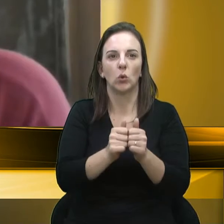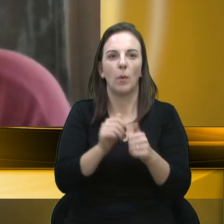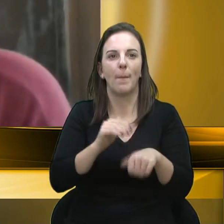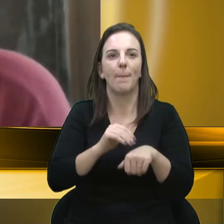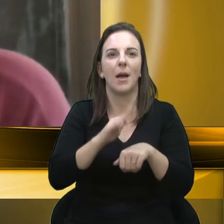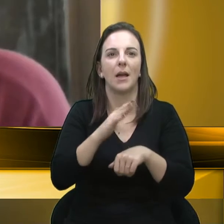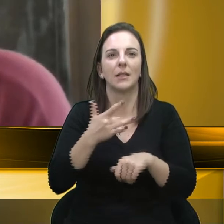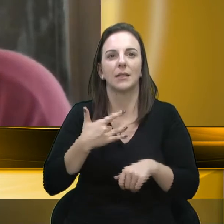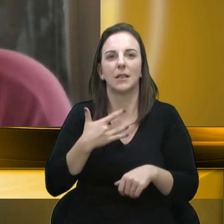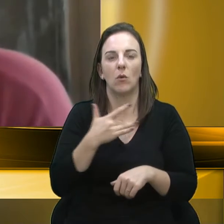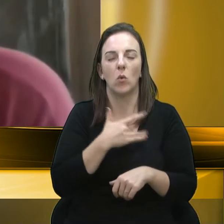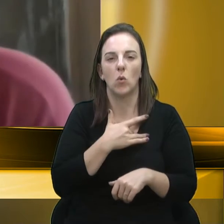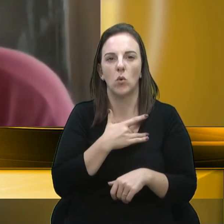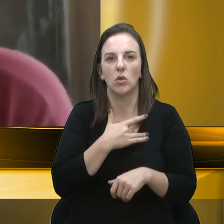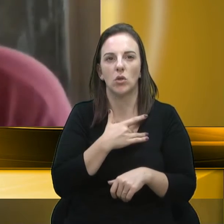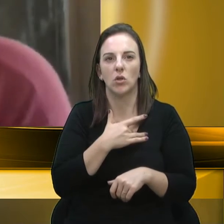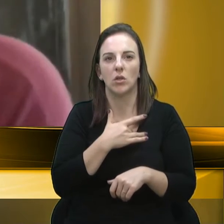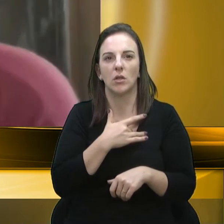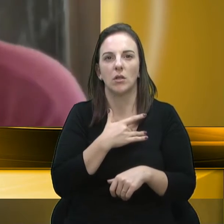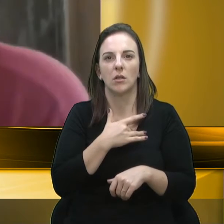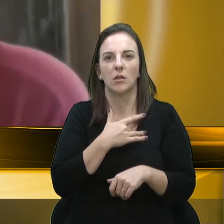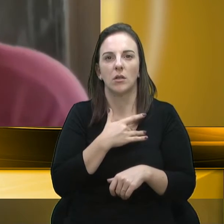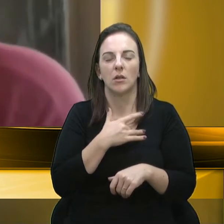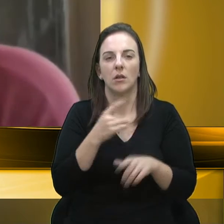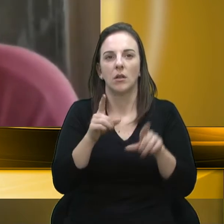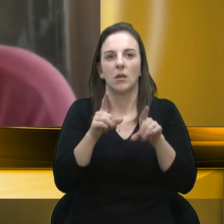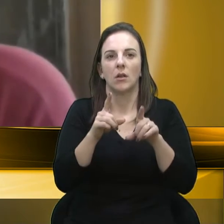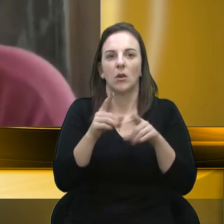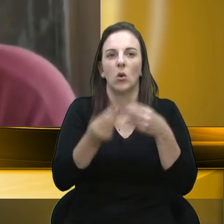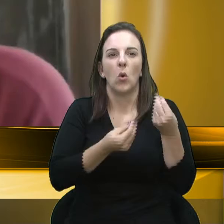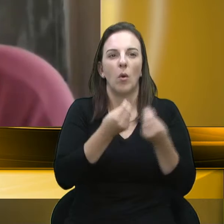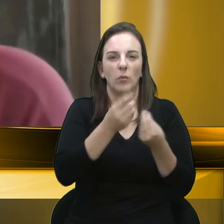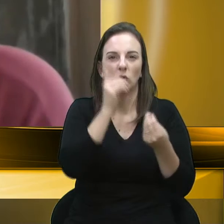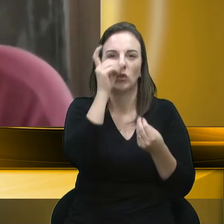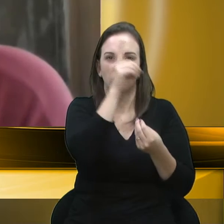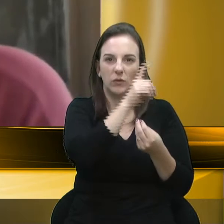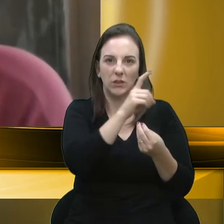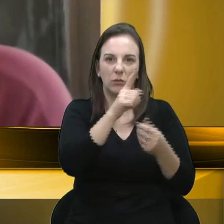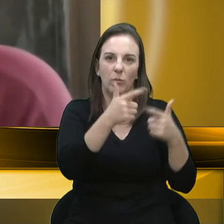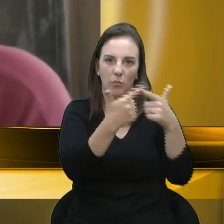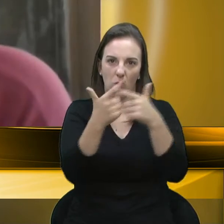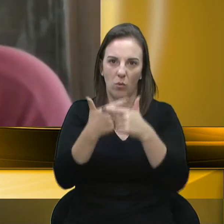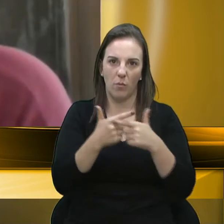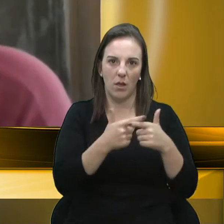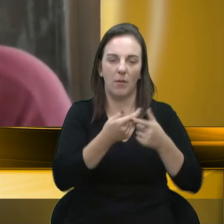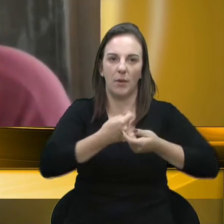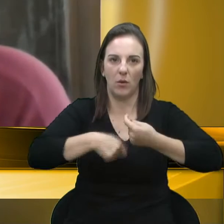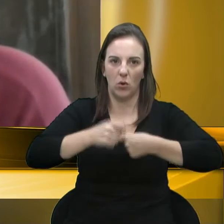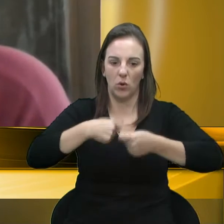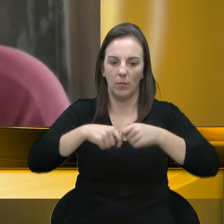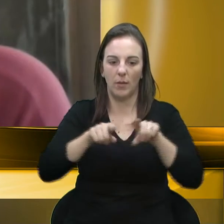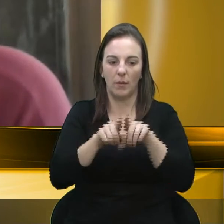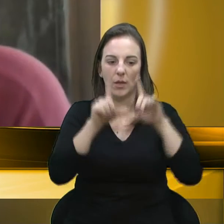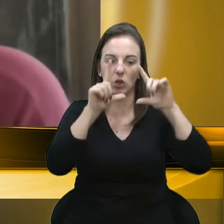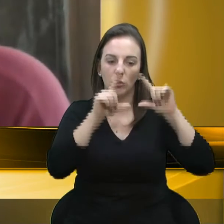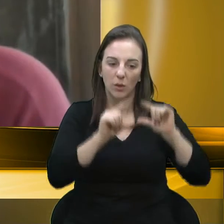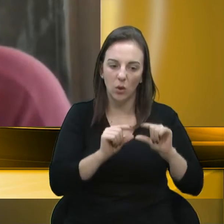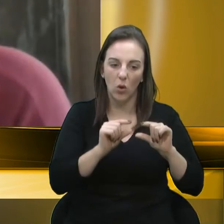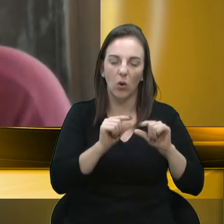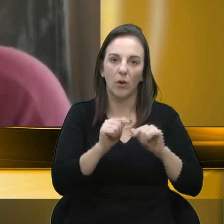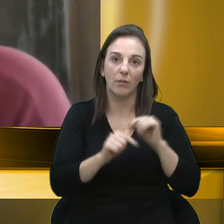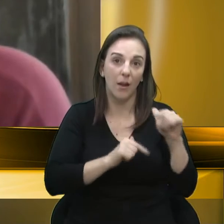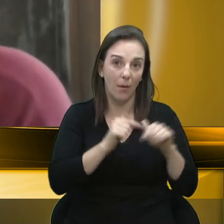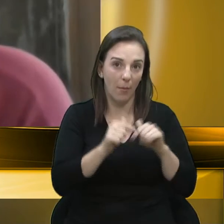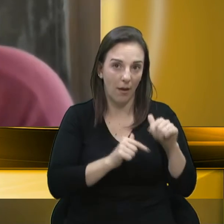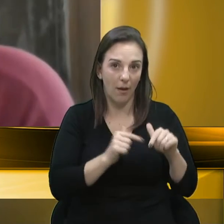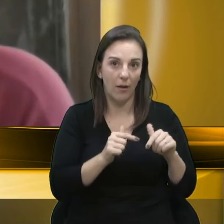da deteriorada situação econômica. A redução do nível da atividade nos custou uma perda de